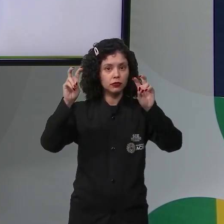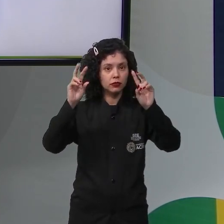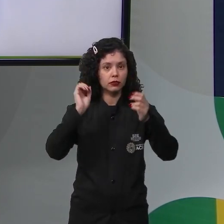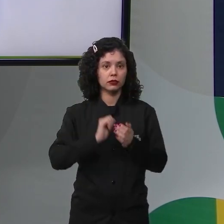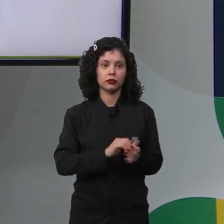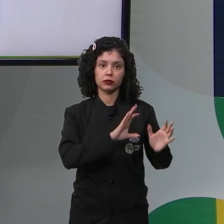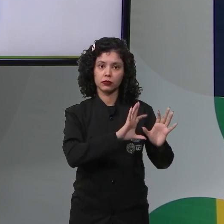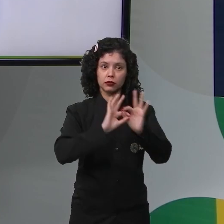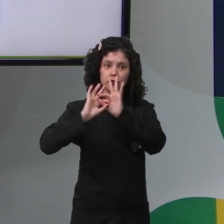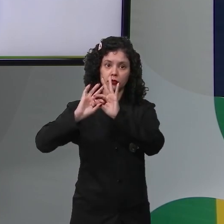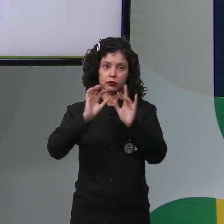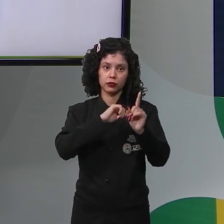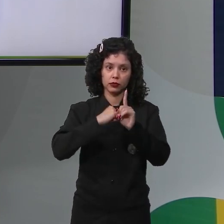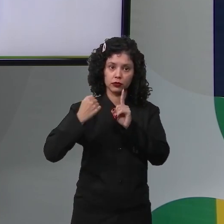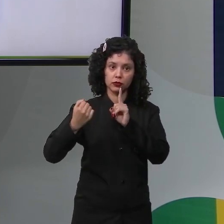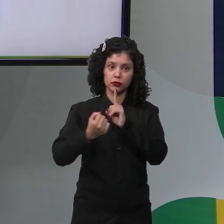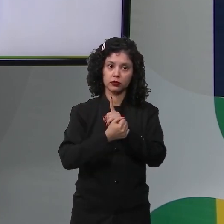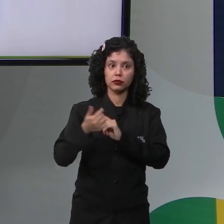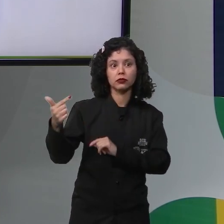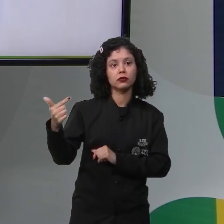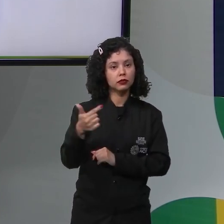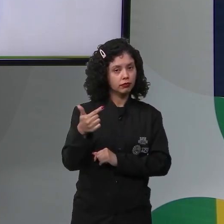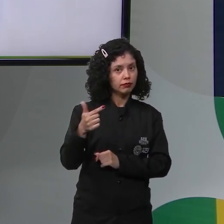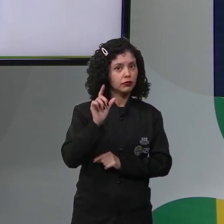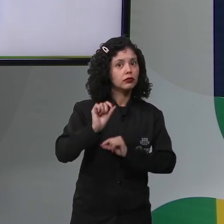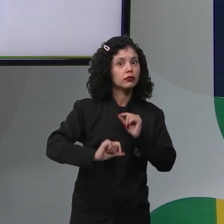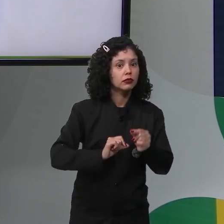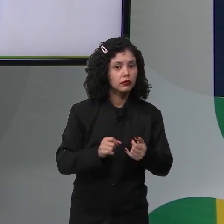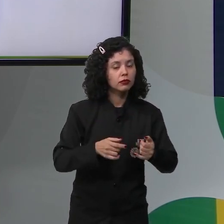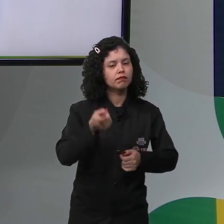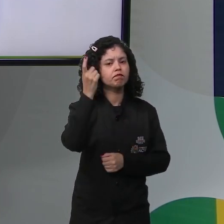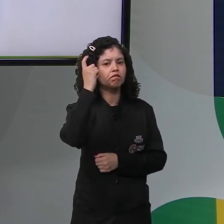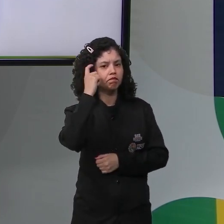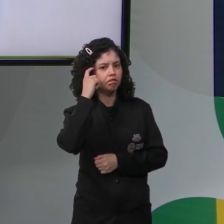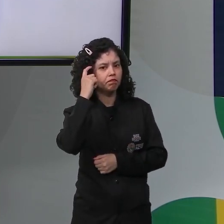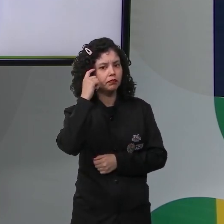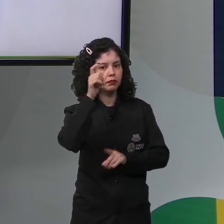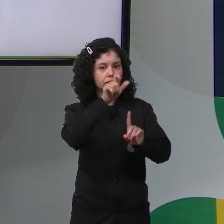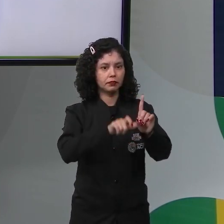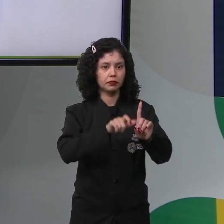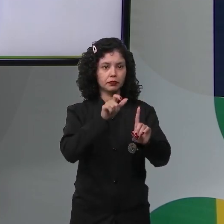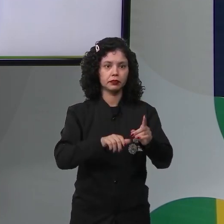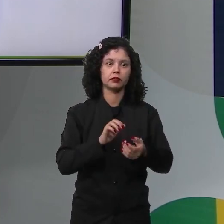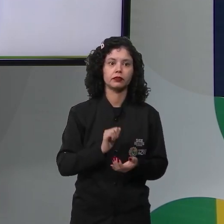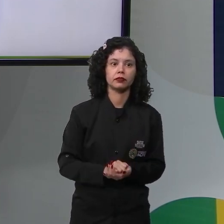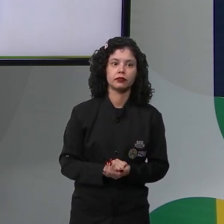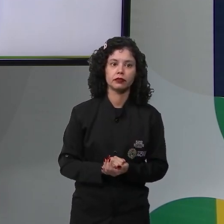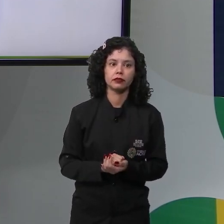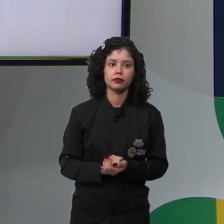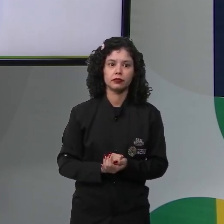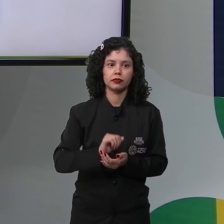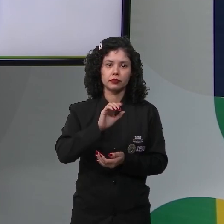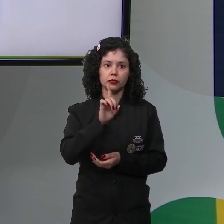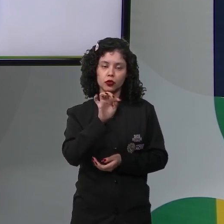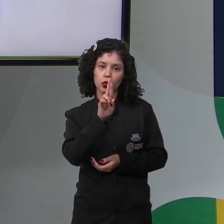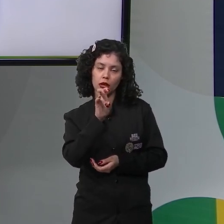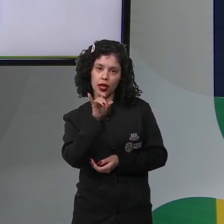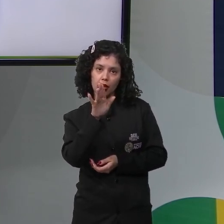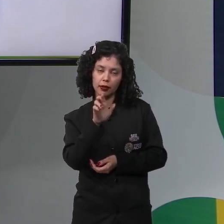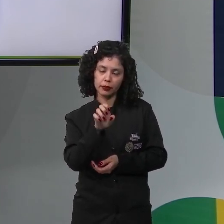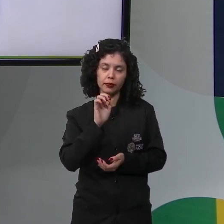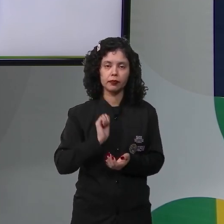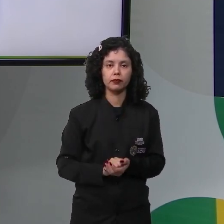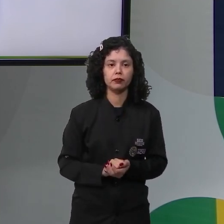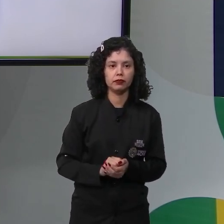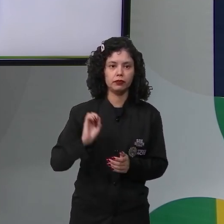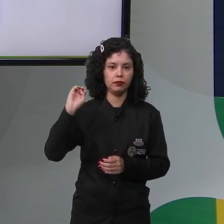da coesão social segundo a corrente de pensamento preconizada pelo Émile Durkheim, que no caso